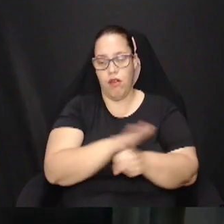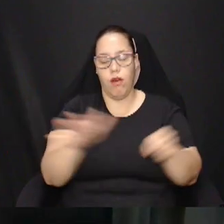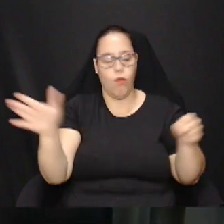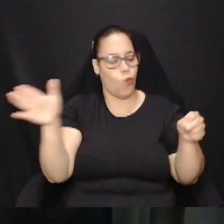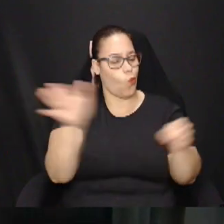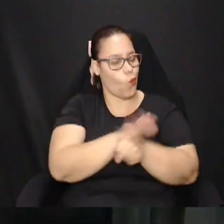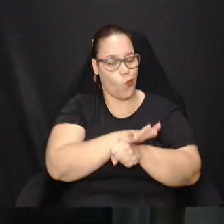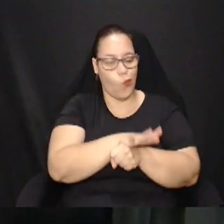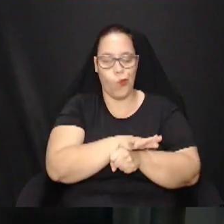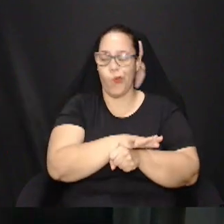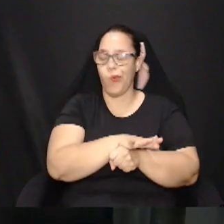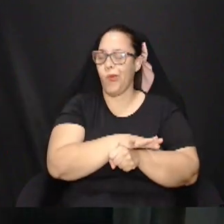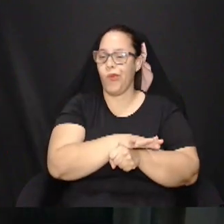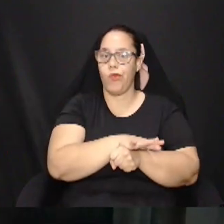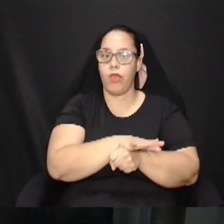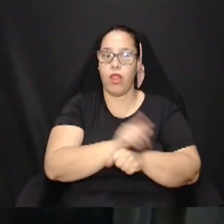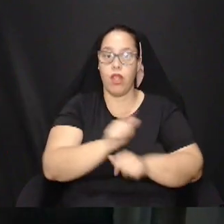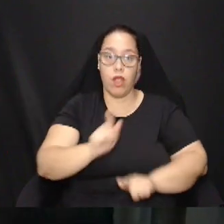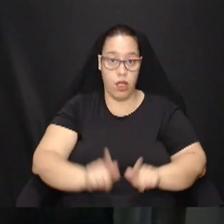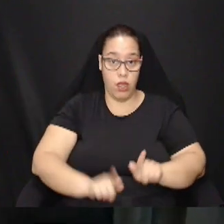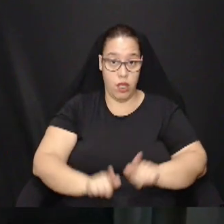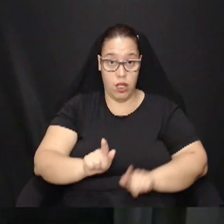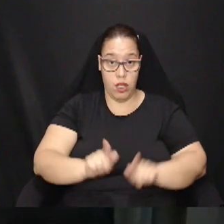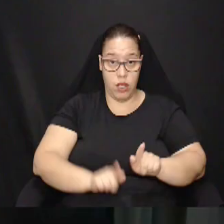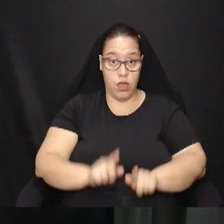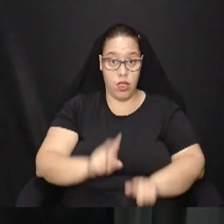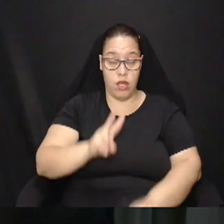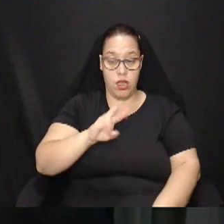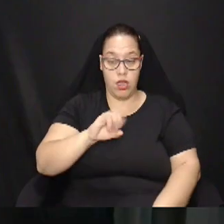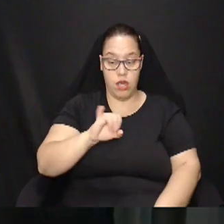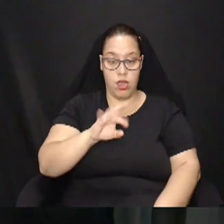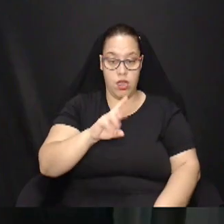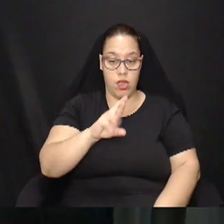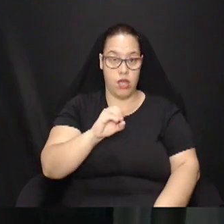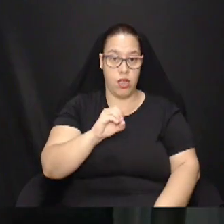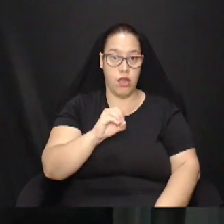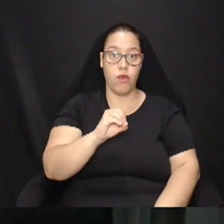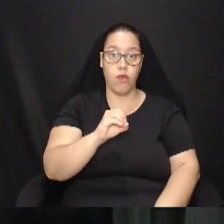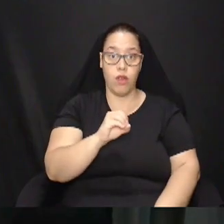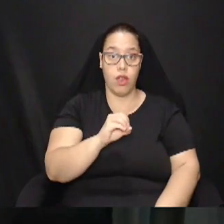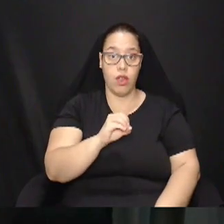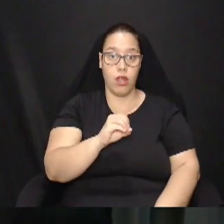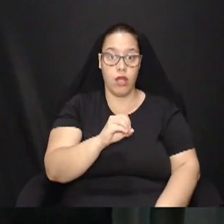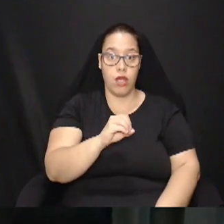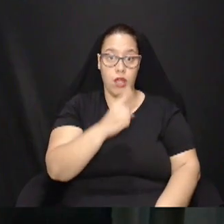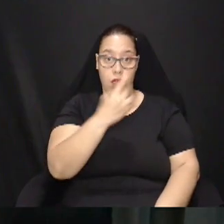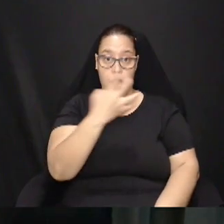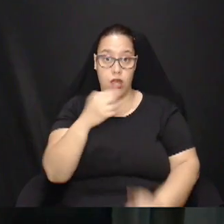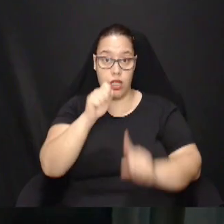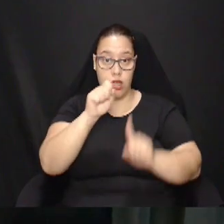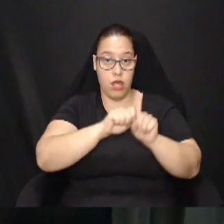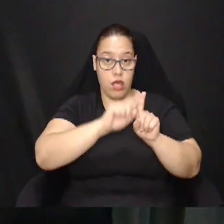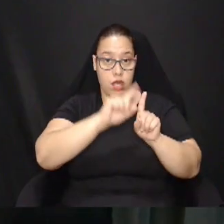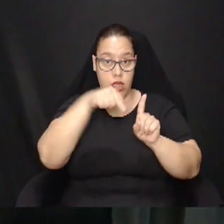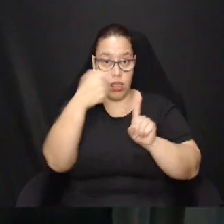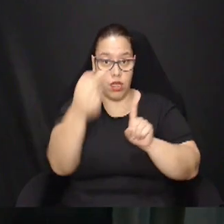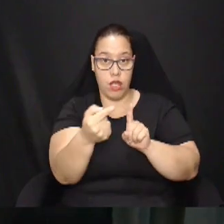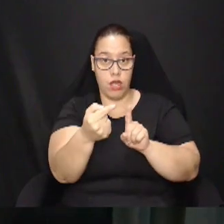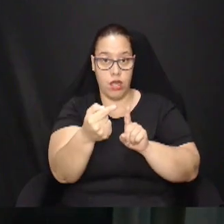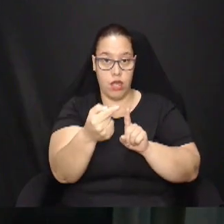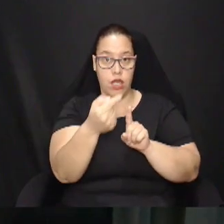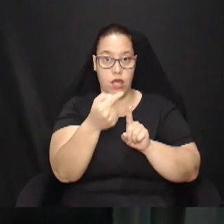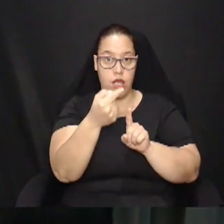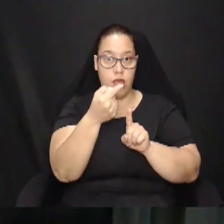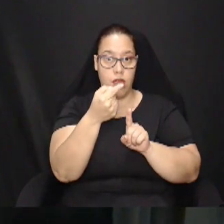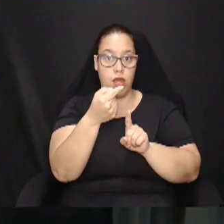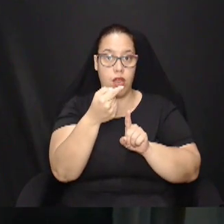de gêmeos de in vitro. Sim. E 14 meses depois o nascimento de outro